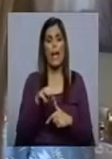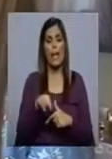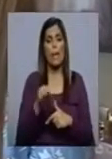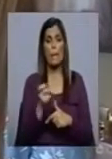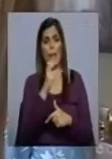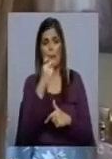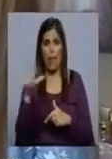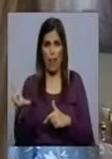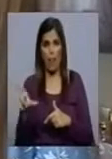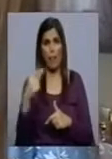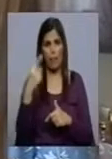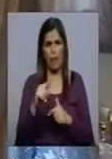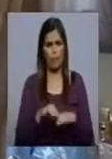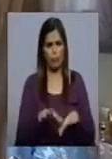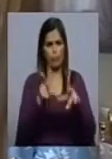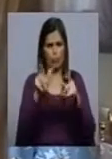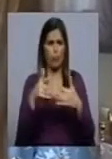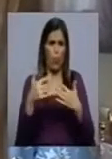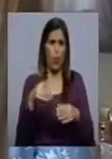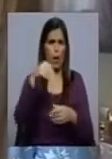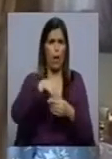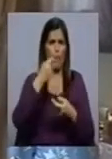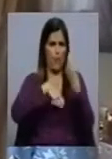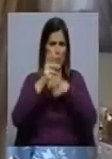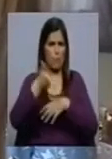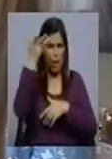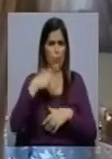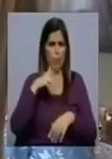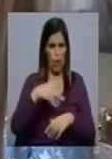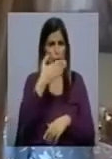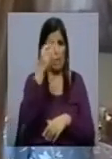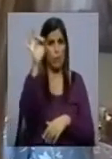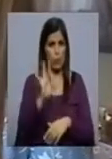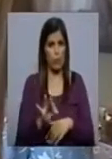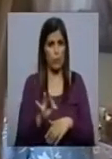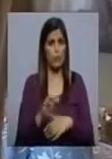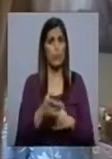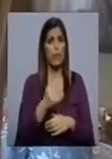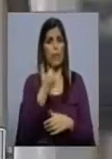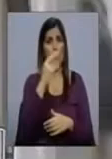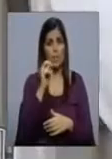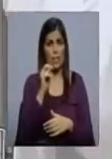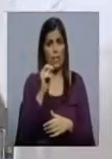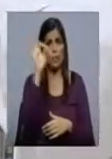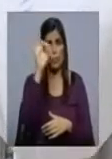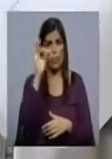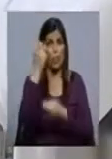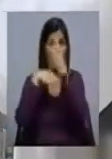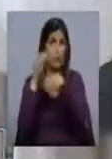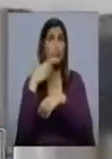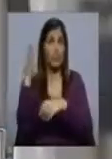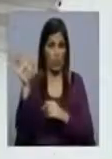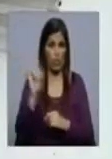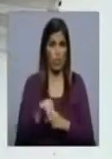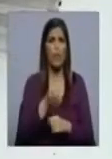crescimento assinalável no mercado interno em portugal sete porcento eu preciso é de 23 presente para o mercado esta